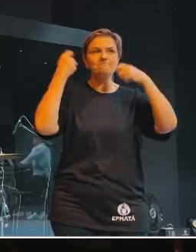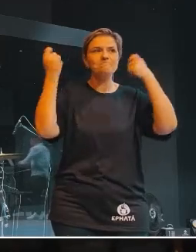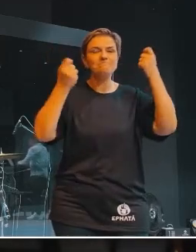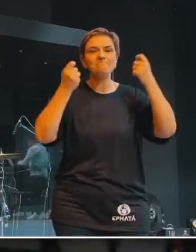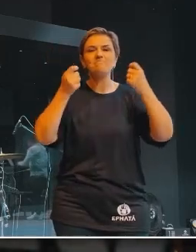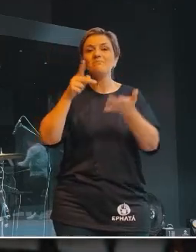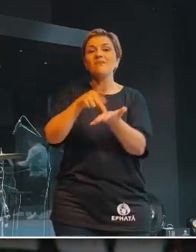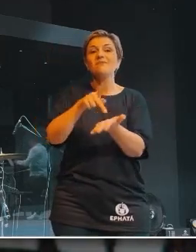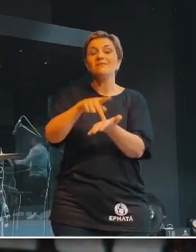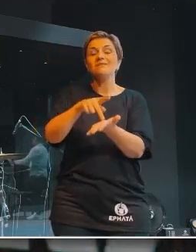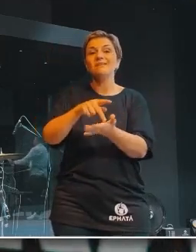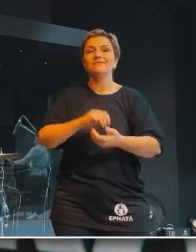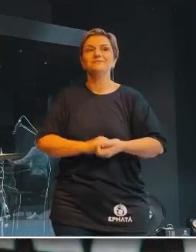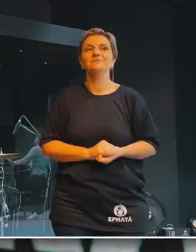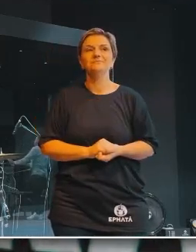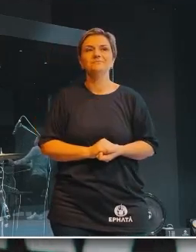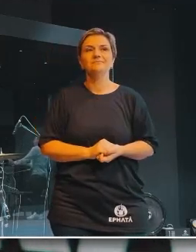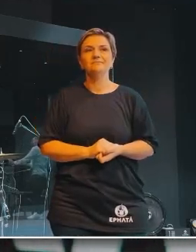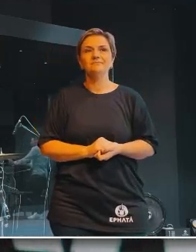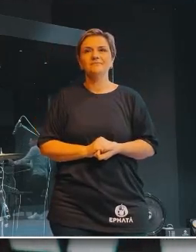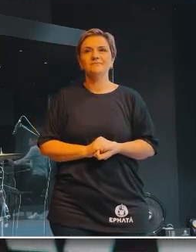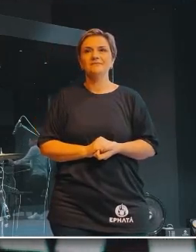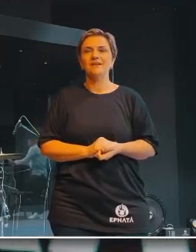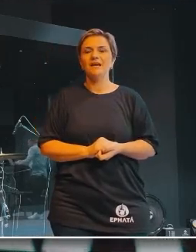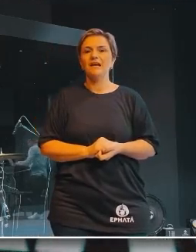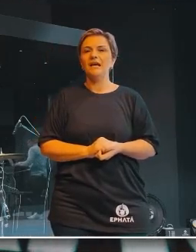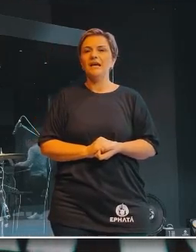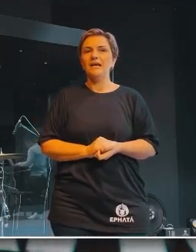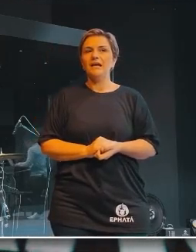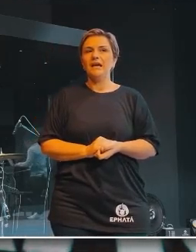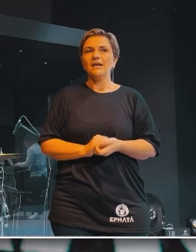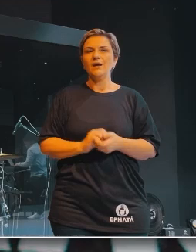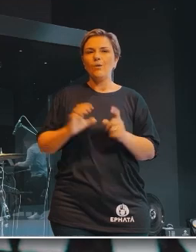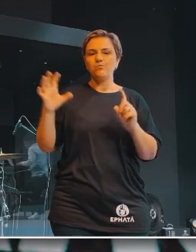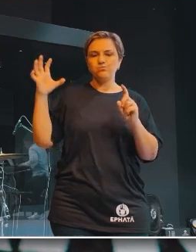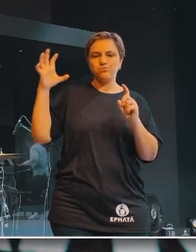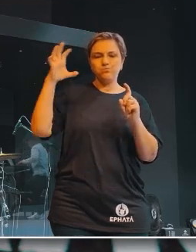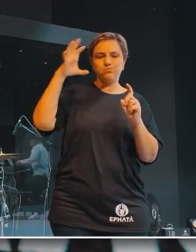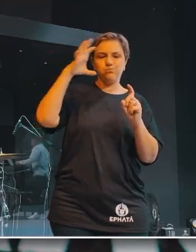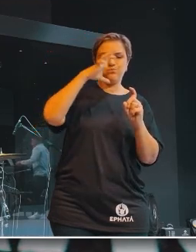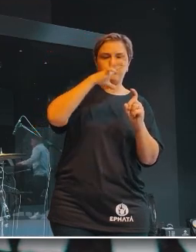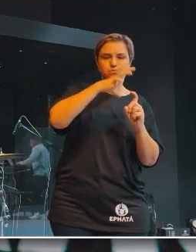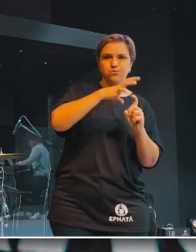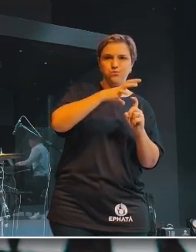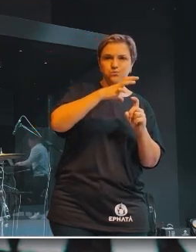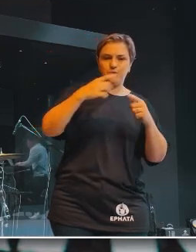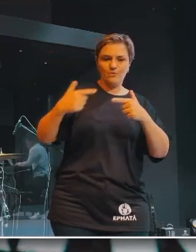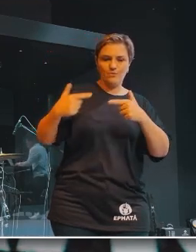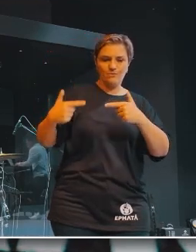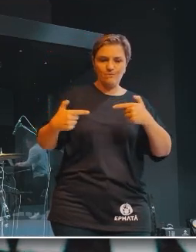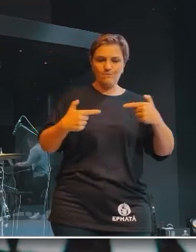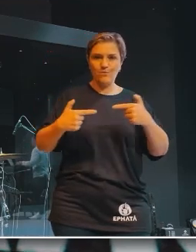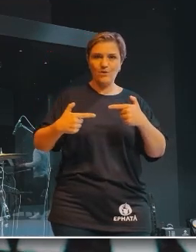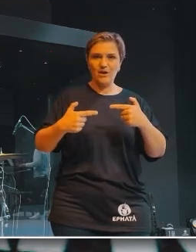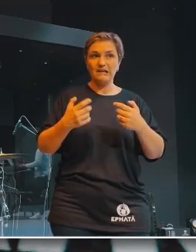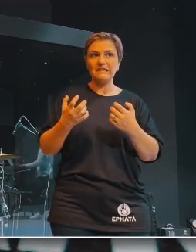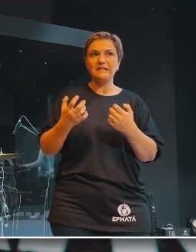A verdade é que as pressões, as guerras que a vida nos